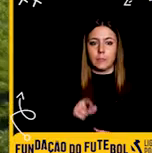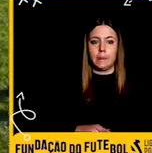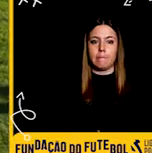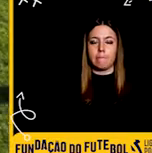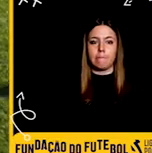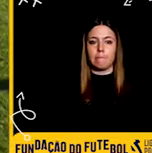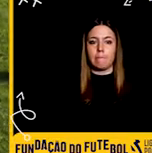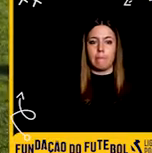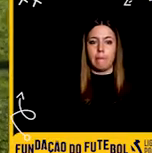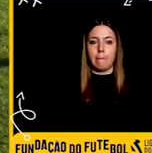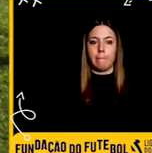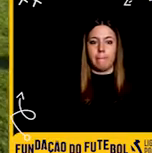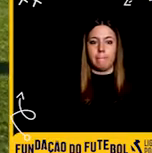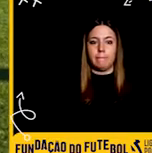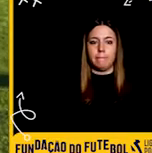já aí.